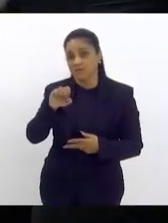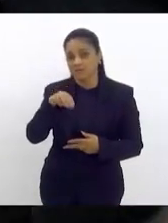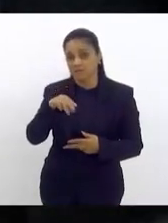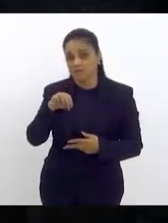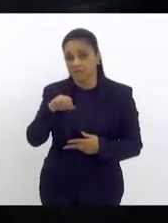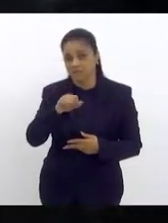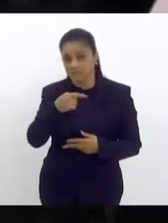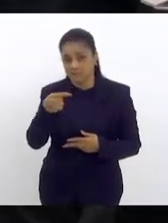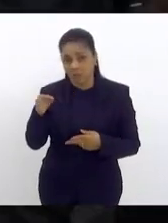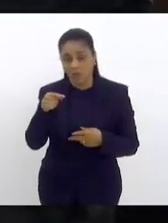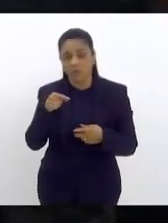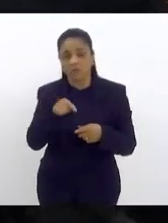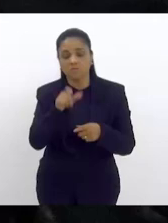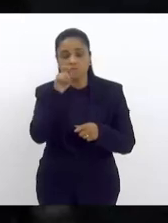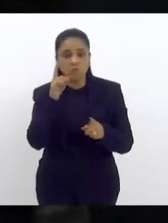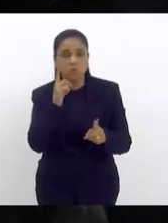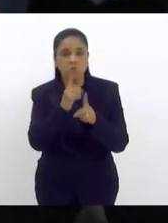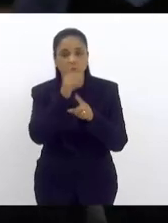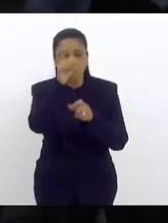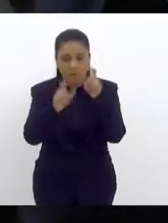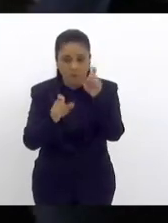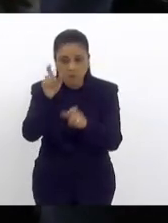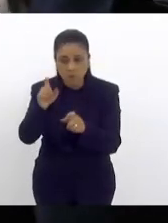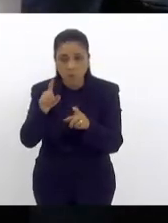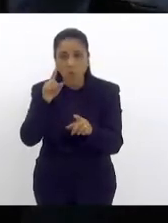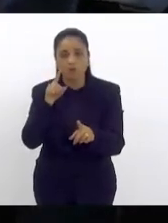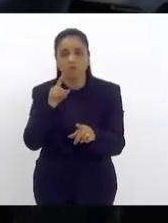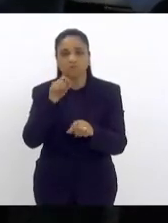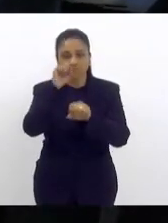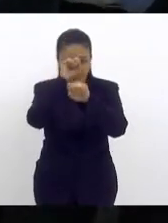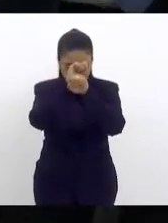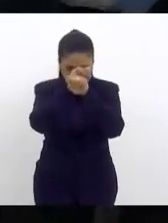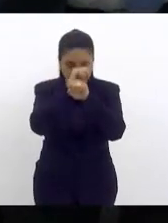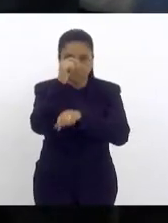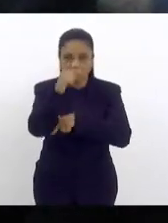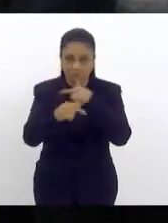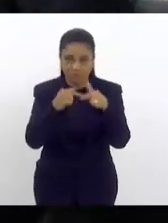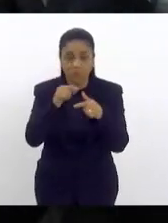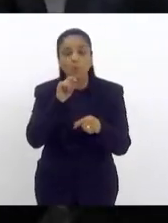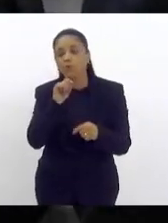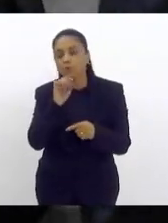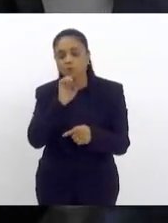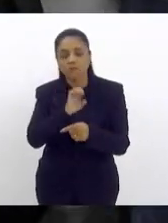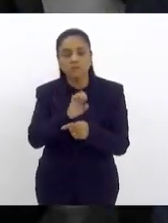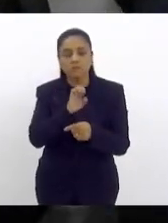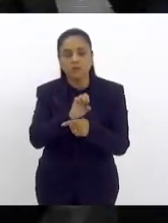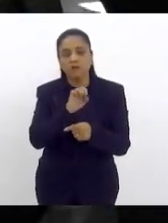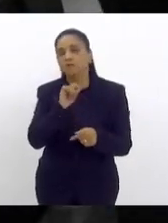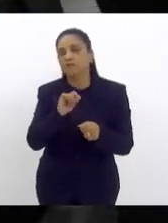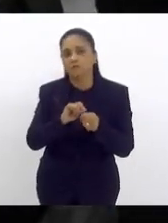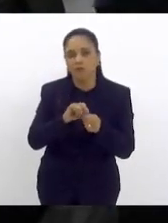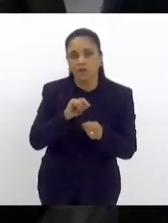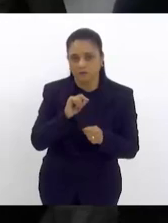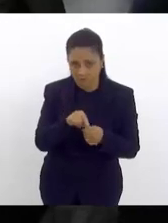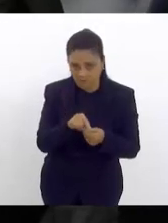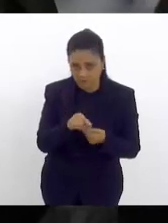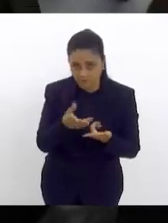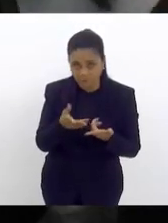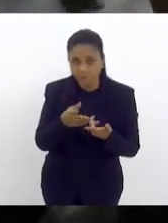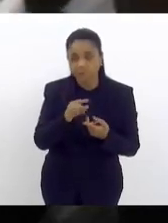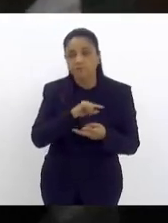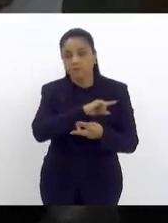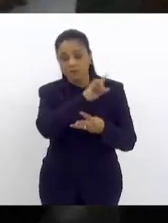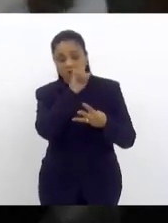nessas condições de trabalho análogo escravidão e o que o estado propõe para elas o que o Estado faz Então nesse sentido